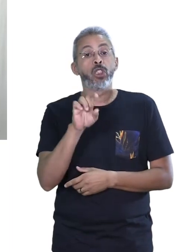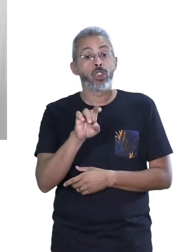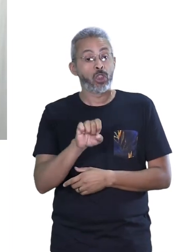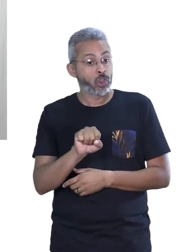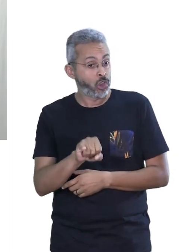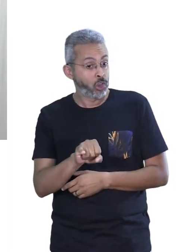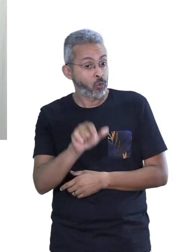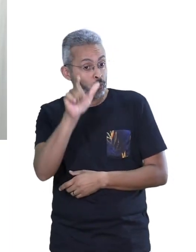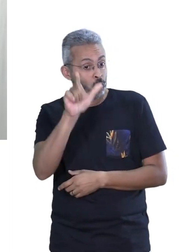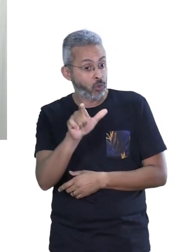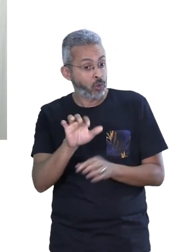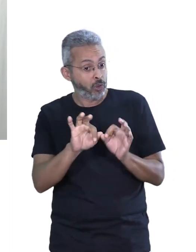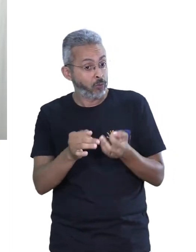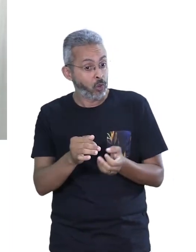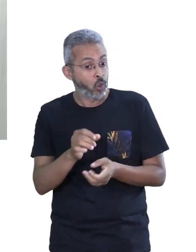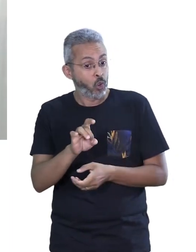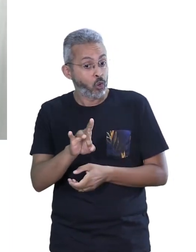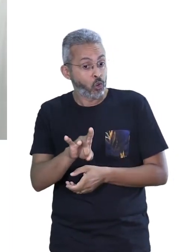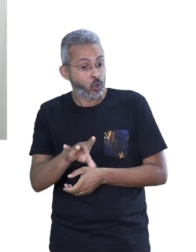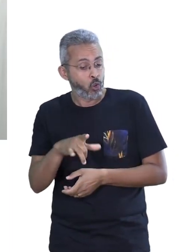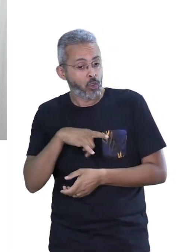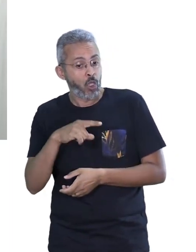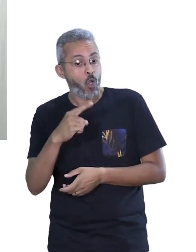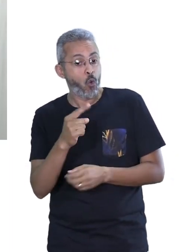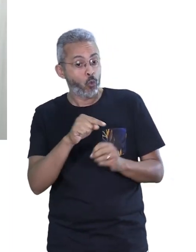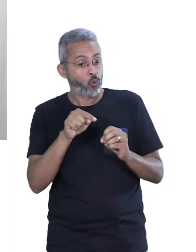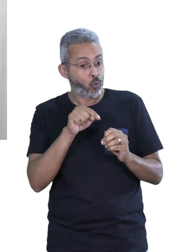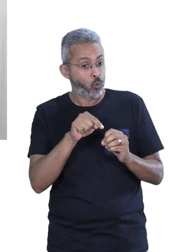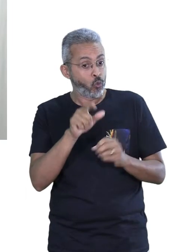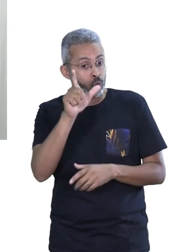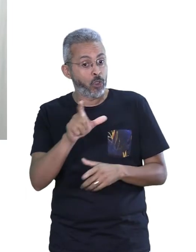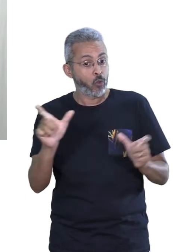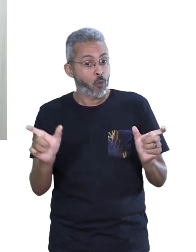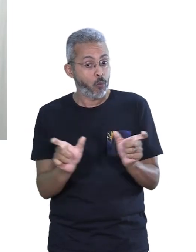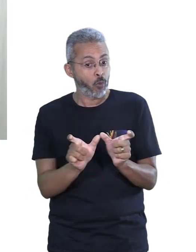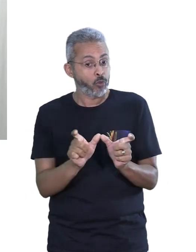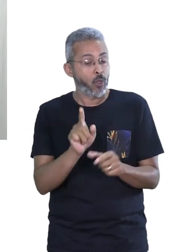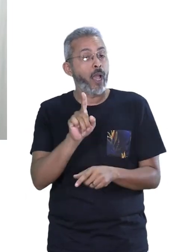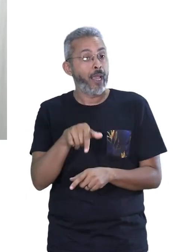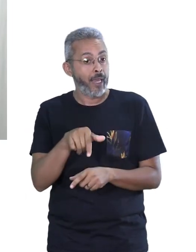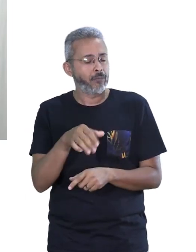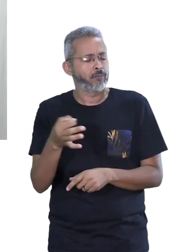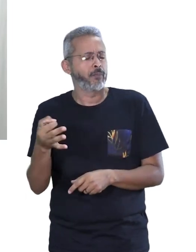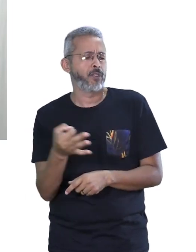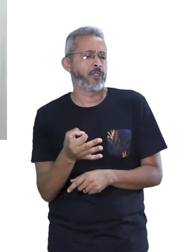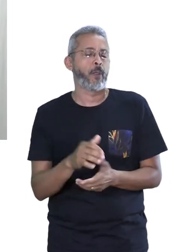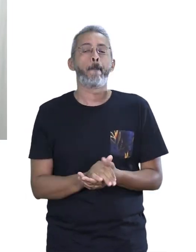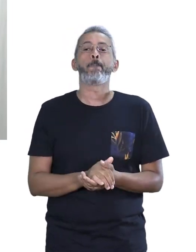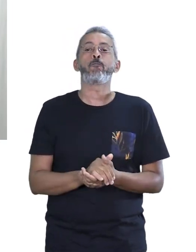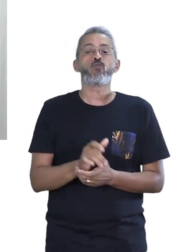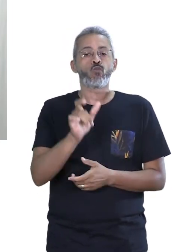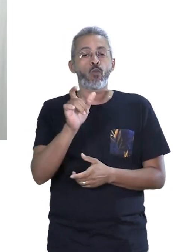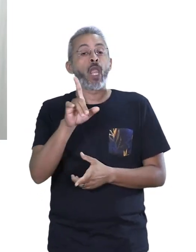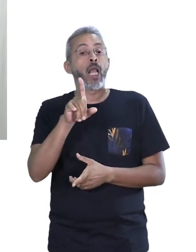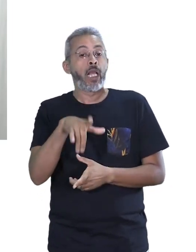se sujeito simples é o que tem um núcleo, sujeito composto é... Perfeito.